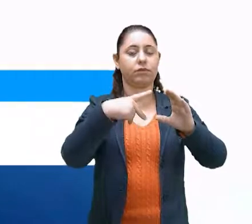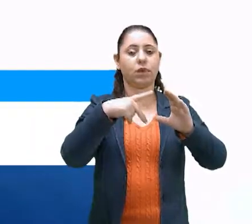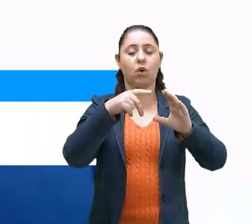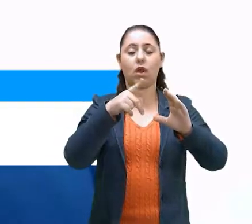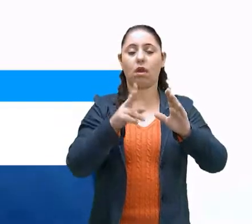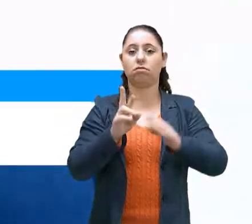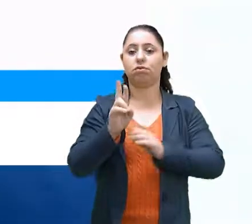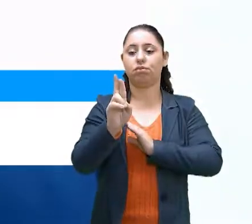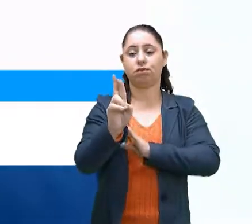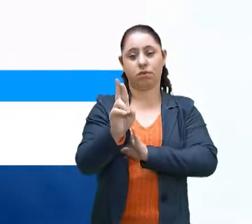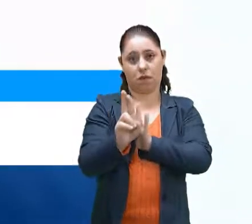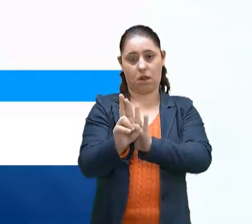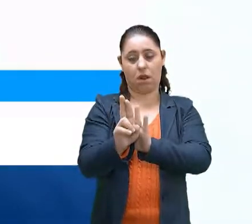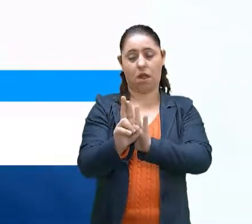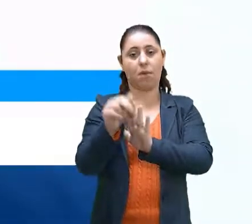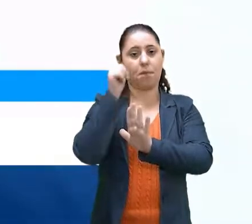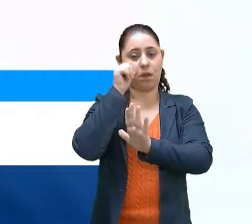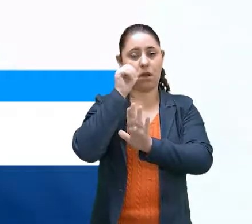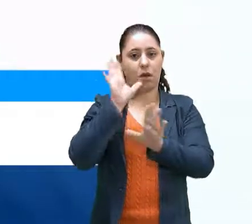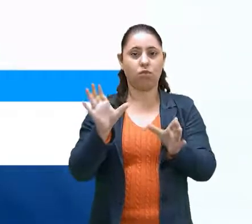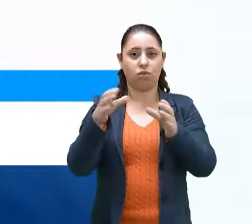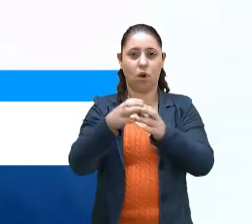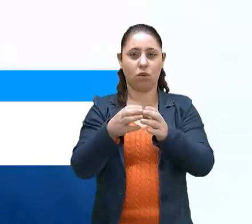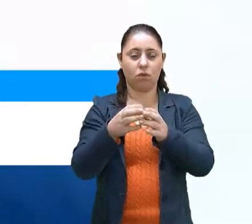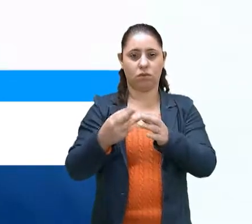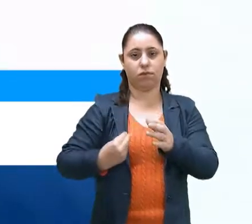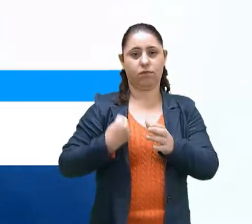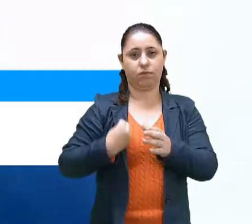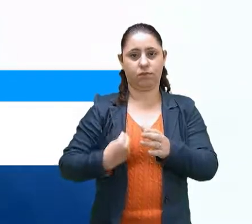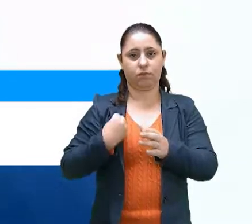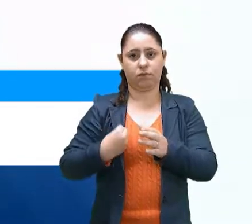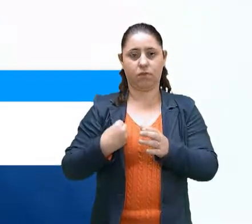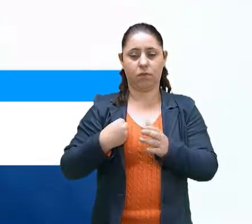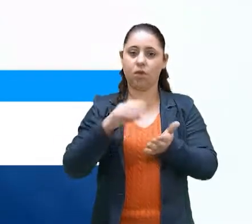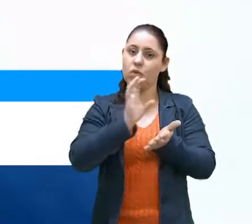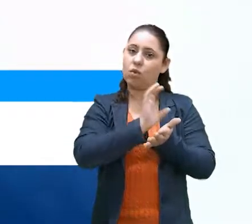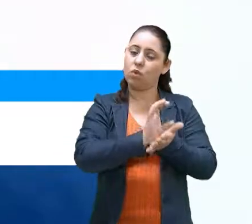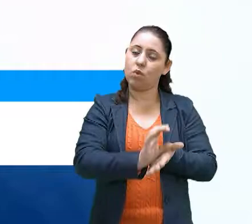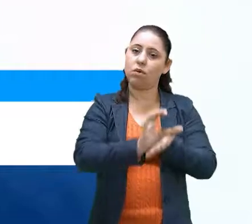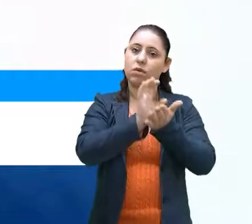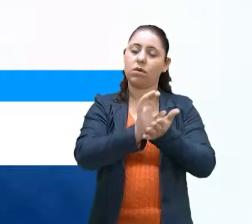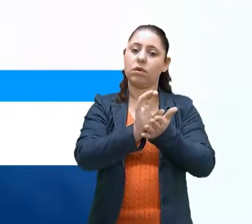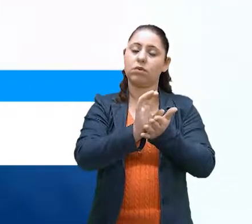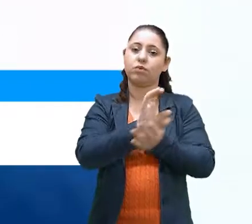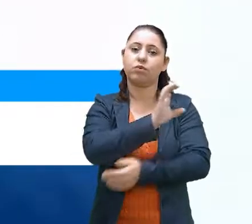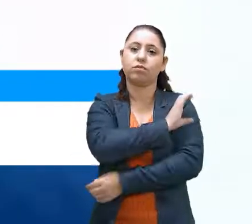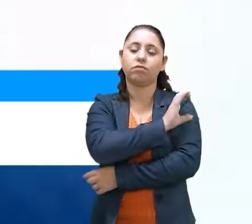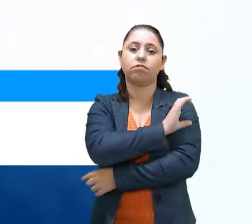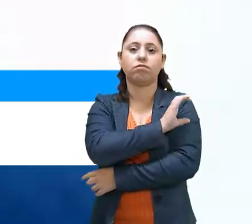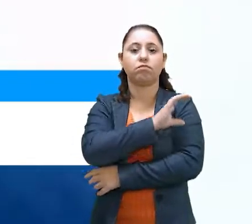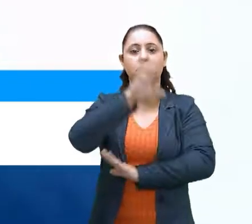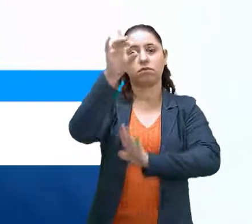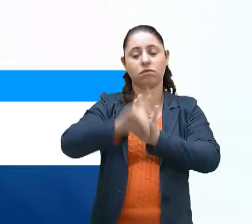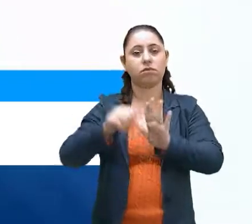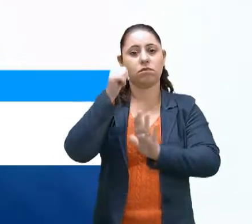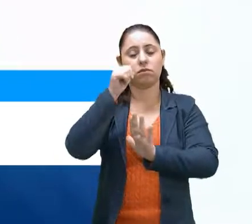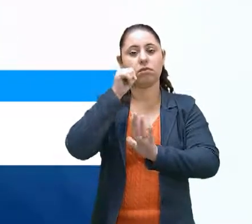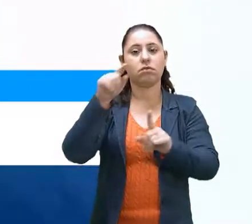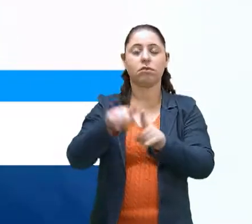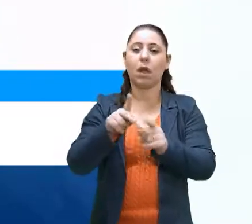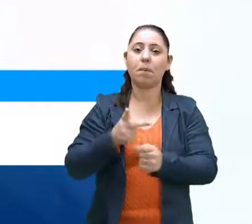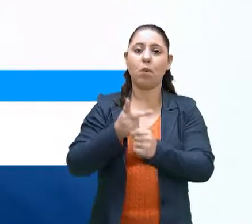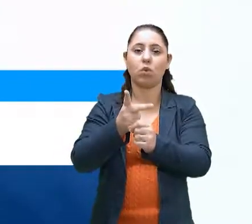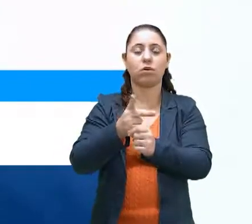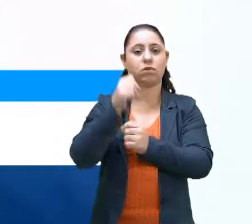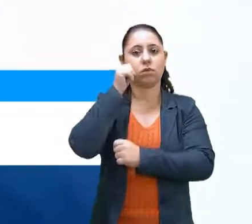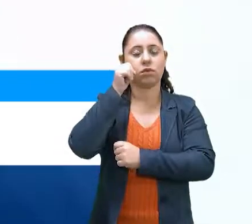órgão representativo da bancada feminina, formado pela Coordenadoria dos Direitos da Mulher e pela